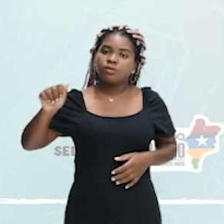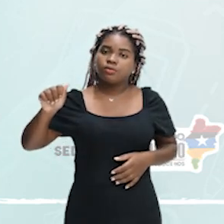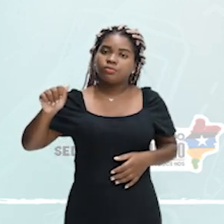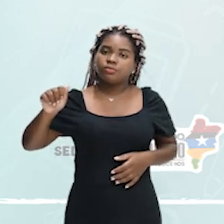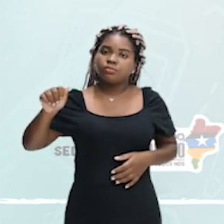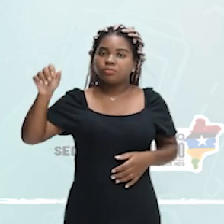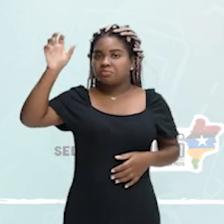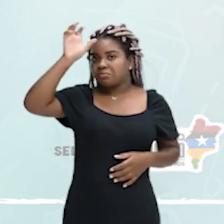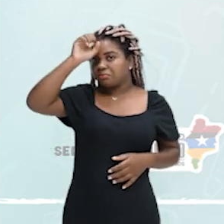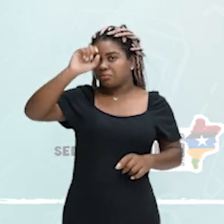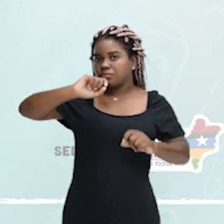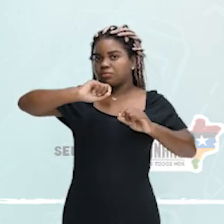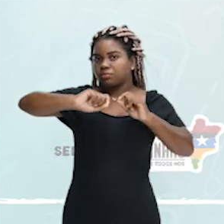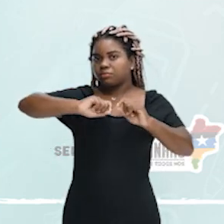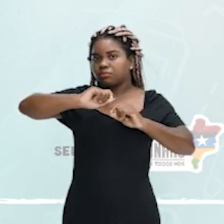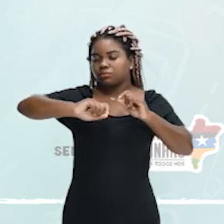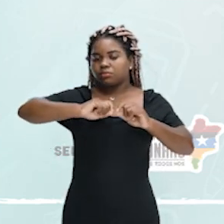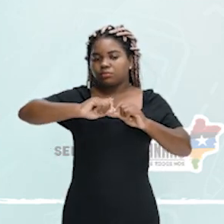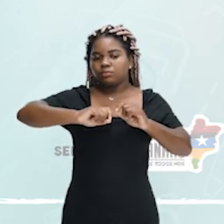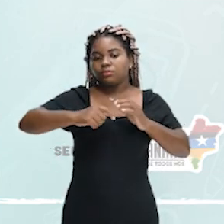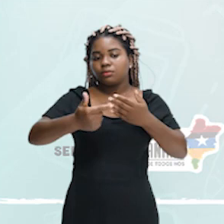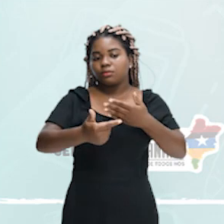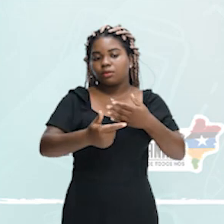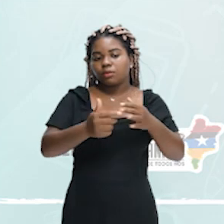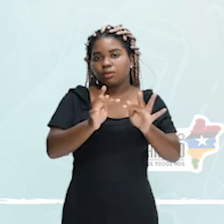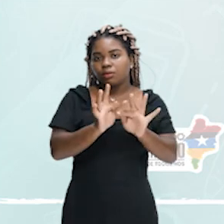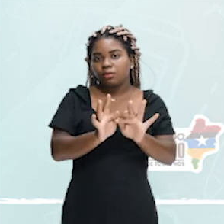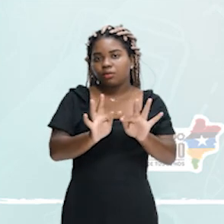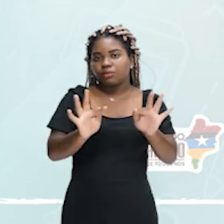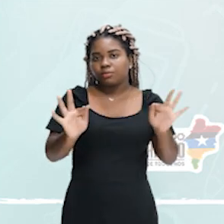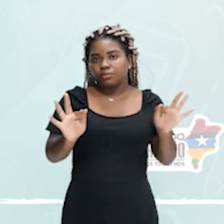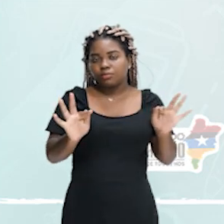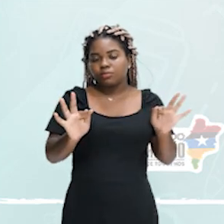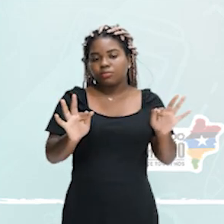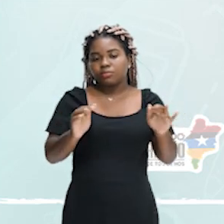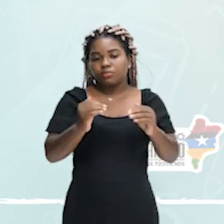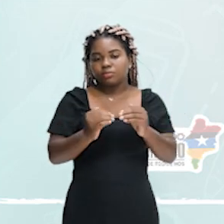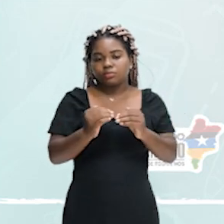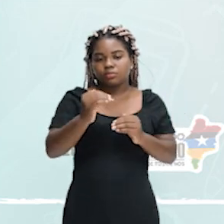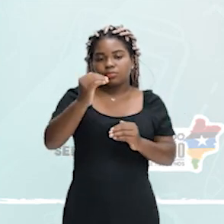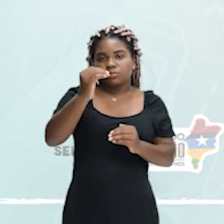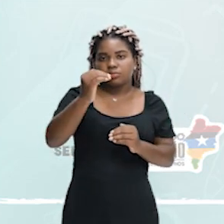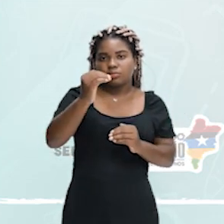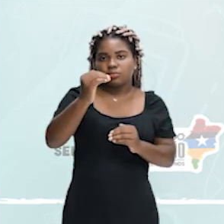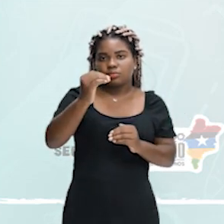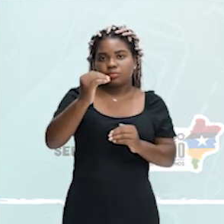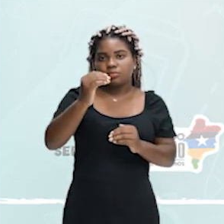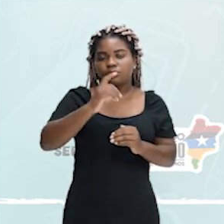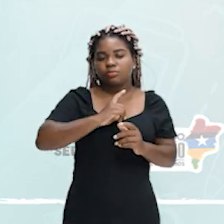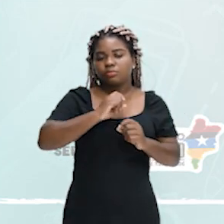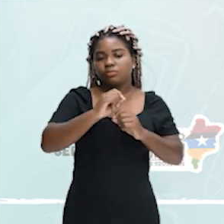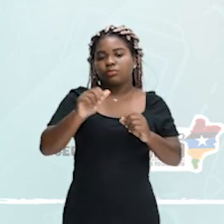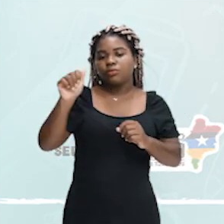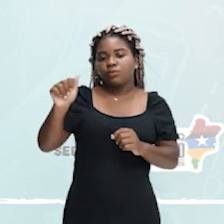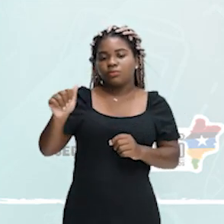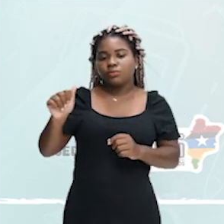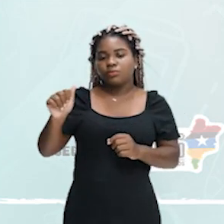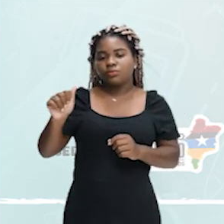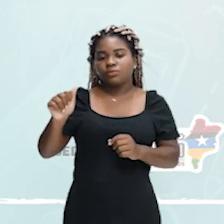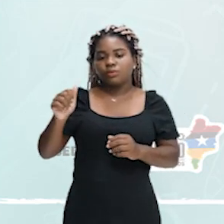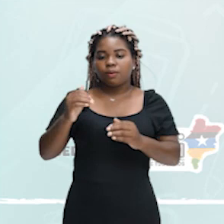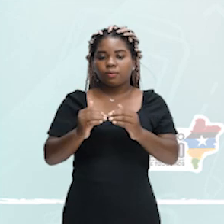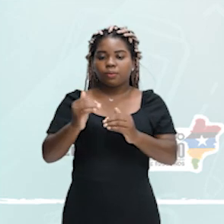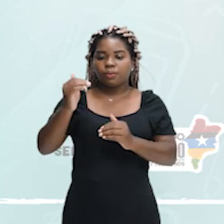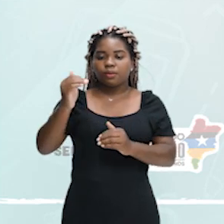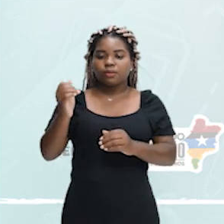já aprendeu que quando a função é crescente, o que é que nós temos? Nós temos o A maior que 1. Quem é que está no